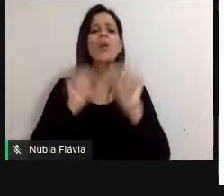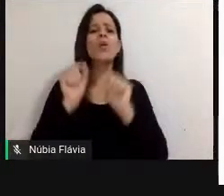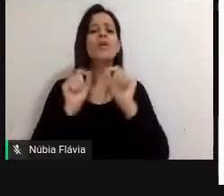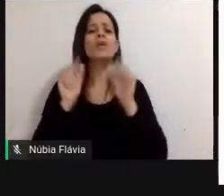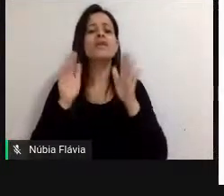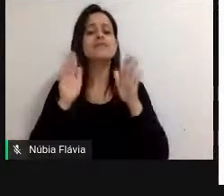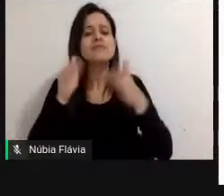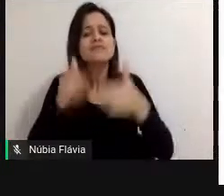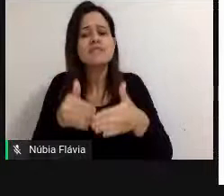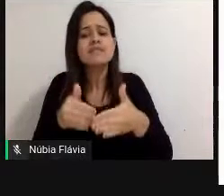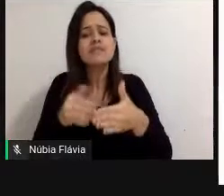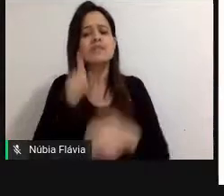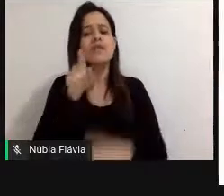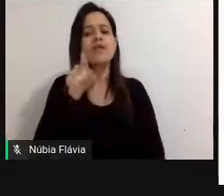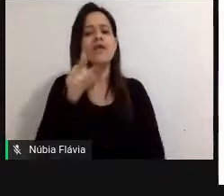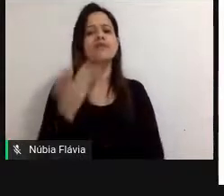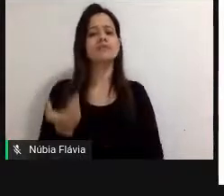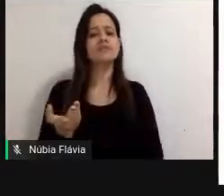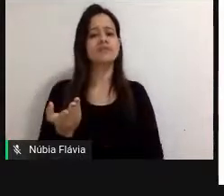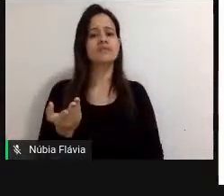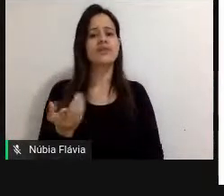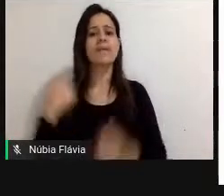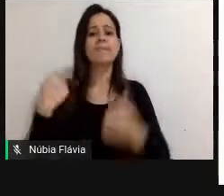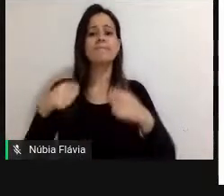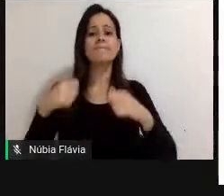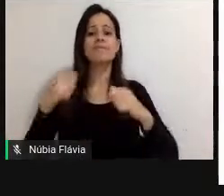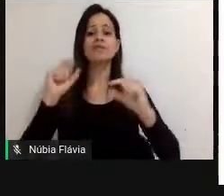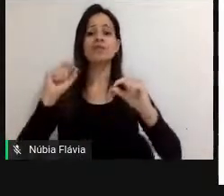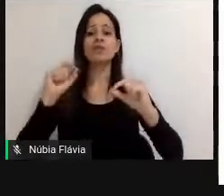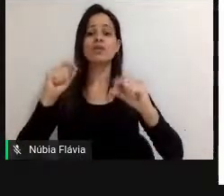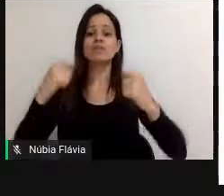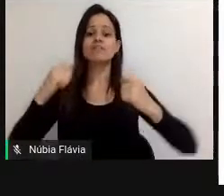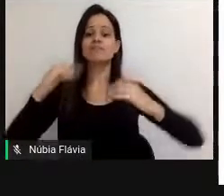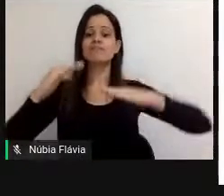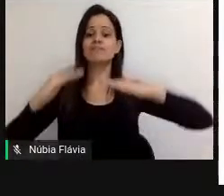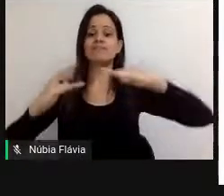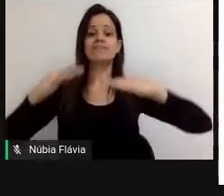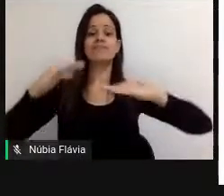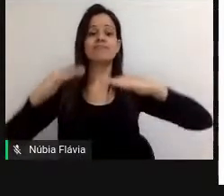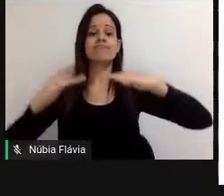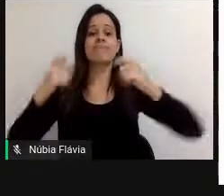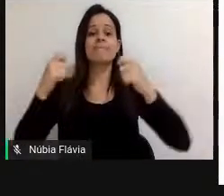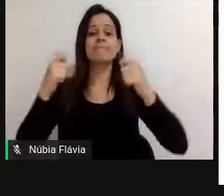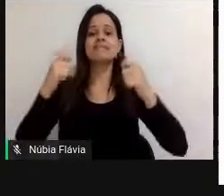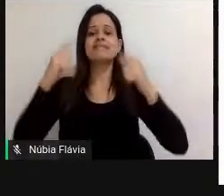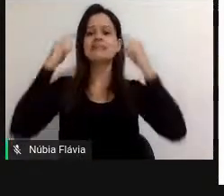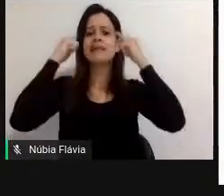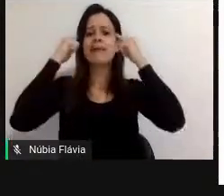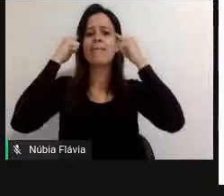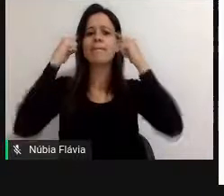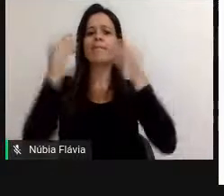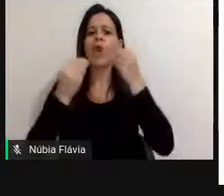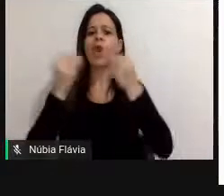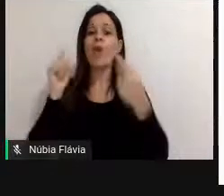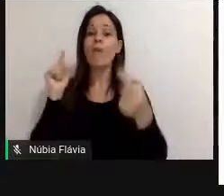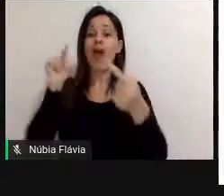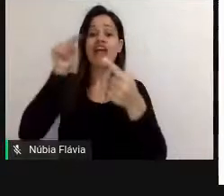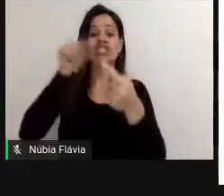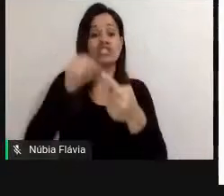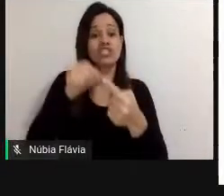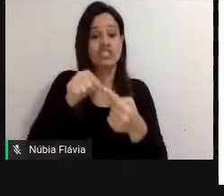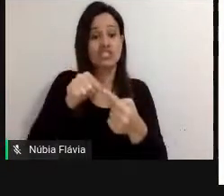você? Tem que ser mensurável, então tem que ser uma coisa que você consiga medir. Tem que ser atingível, ou seja, tem que